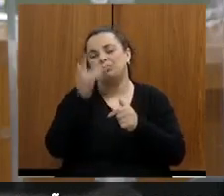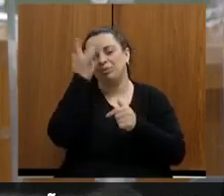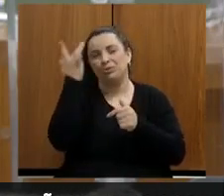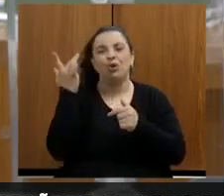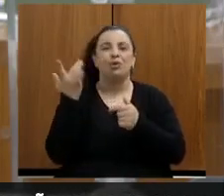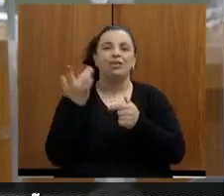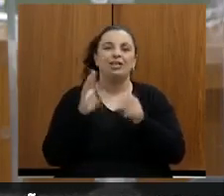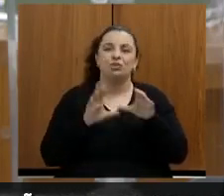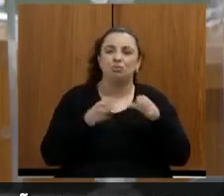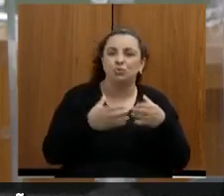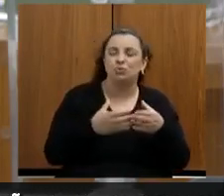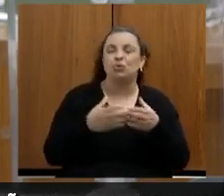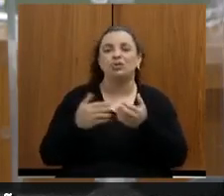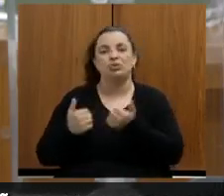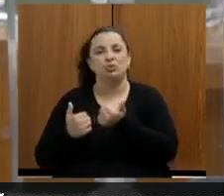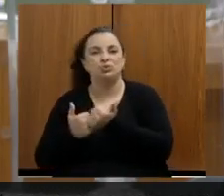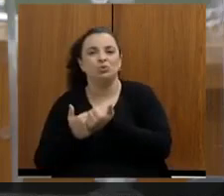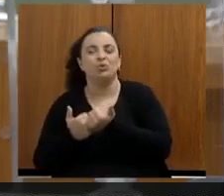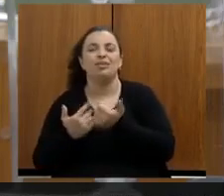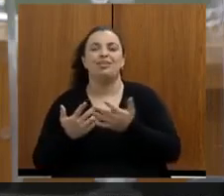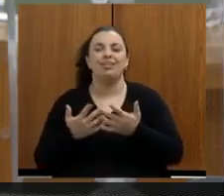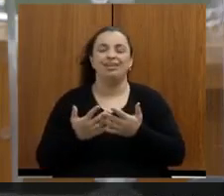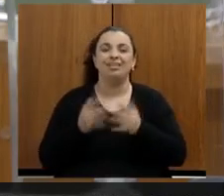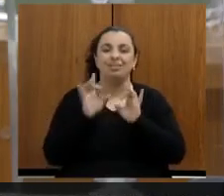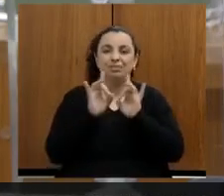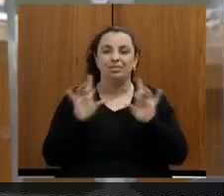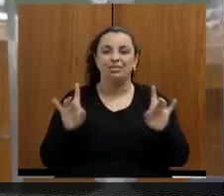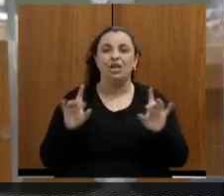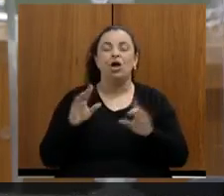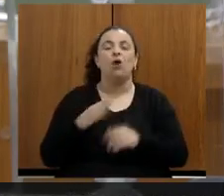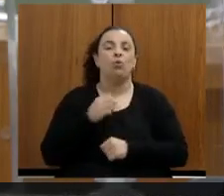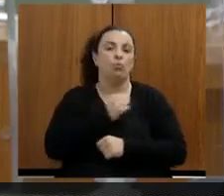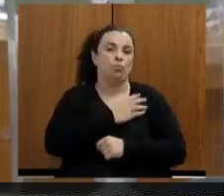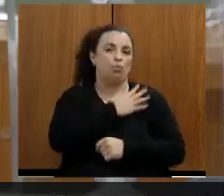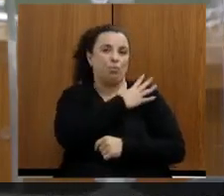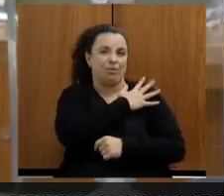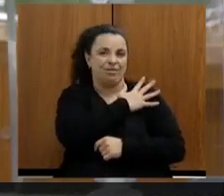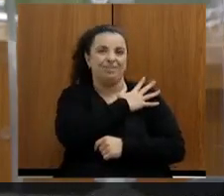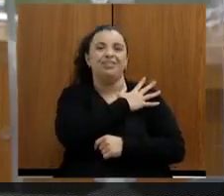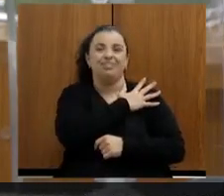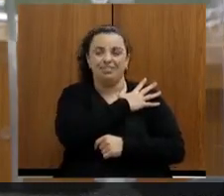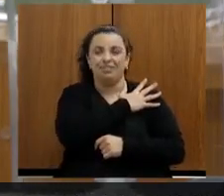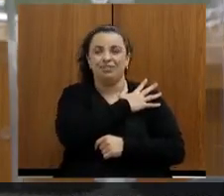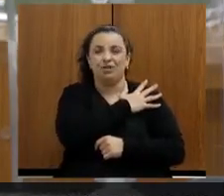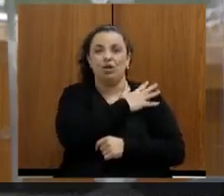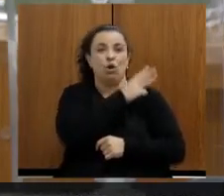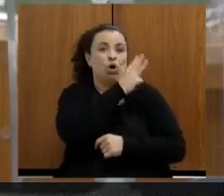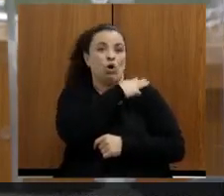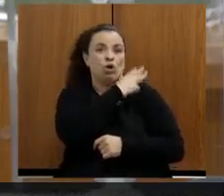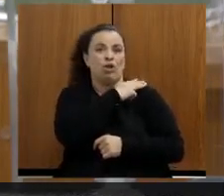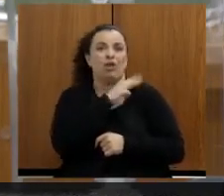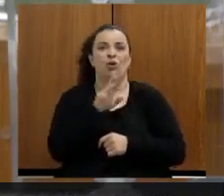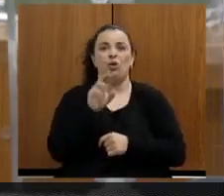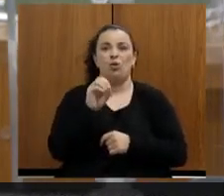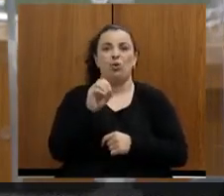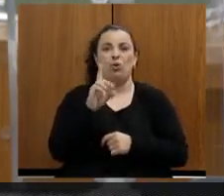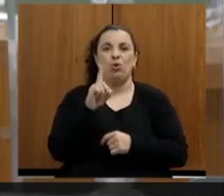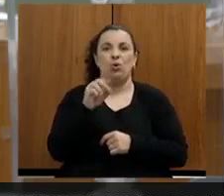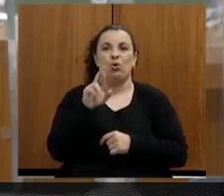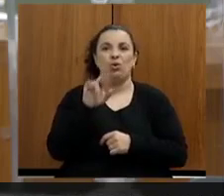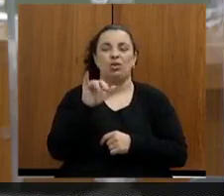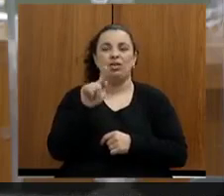Consultoria também uma forma muito especial nosso Comandante Coronel Rodrigo que tem feito um trabalho